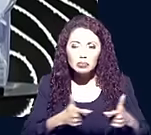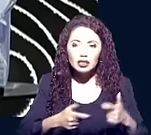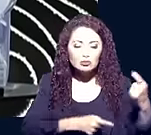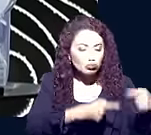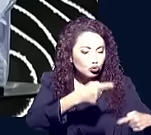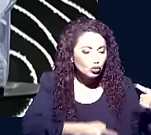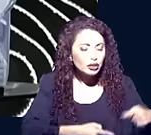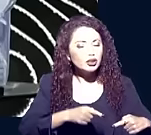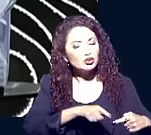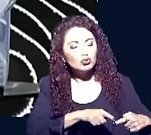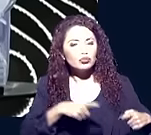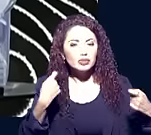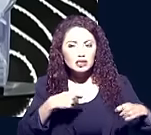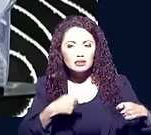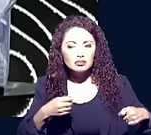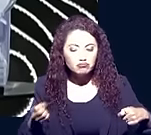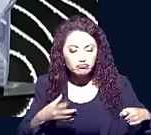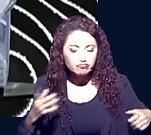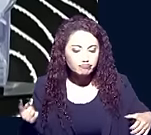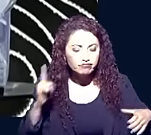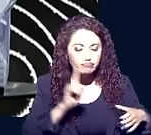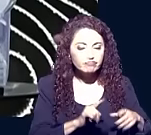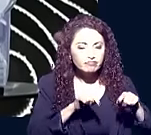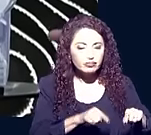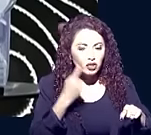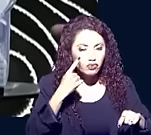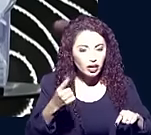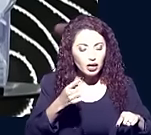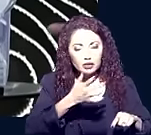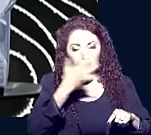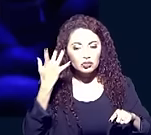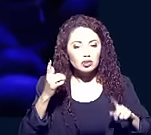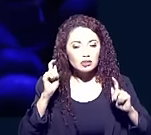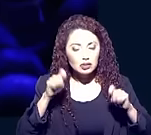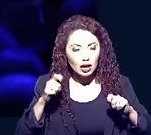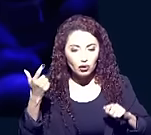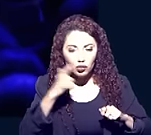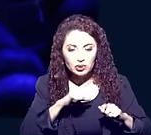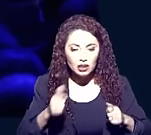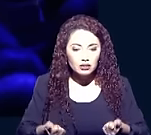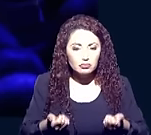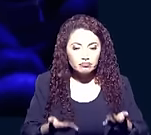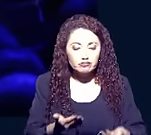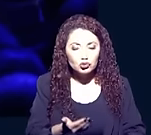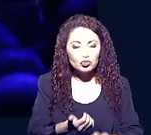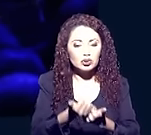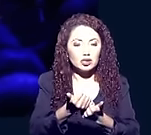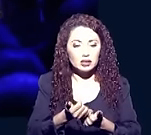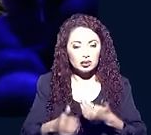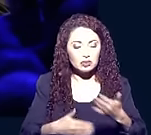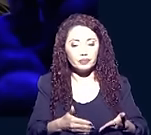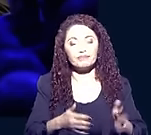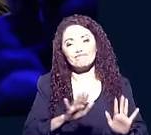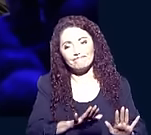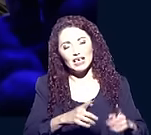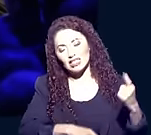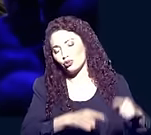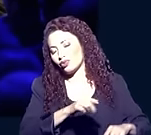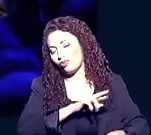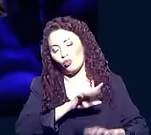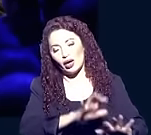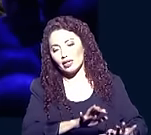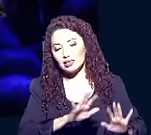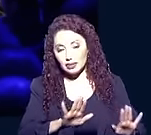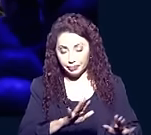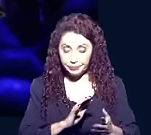demandados para contemplar quem dá a discussão a discussão não é essa Amanda sinceramente a discussão é na minha